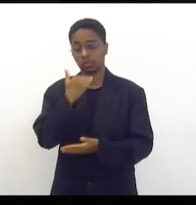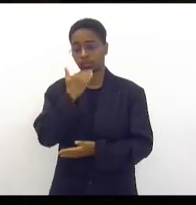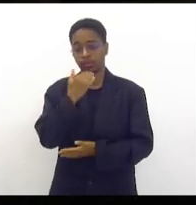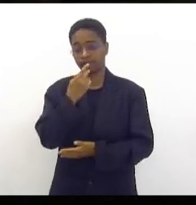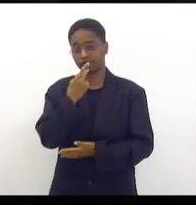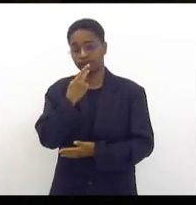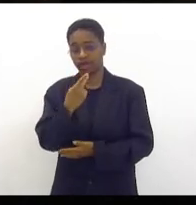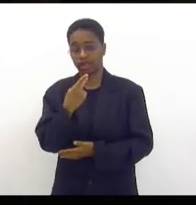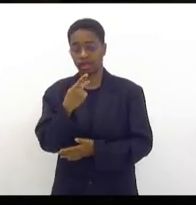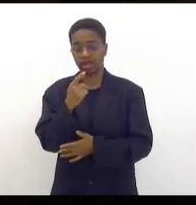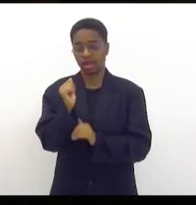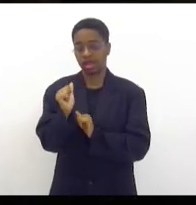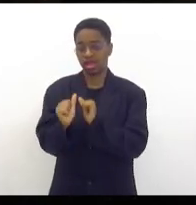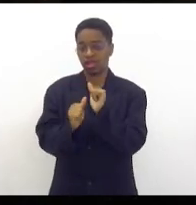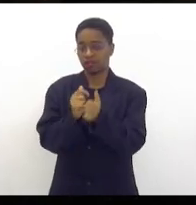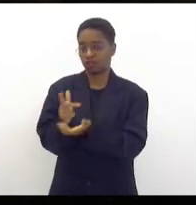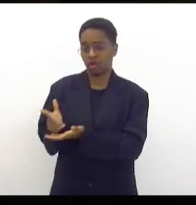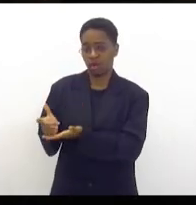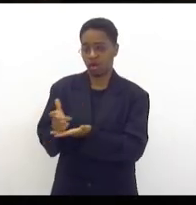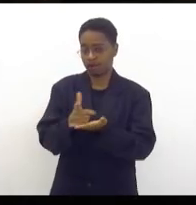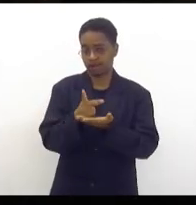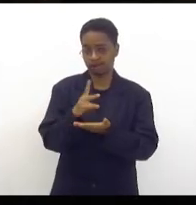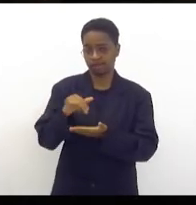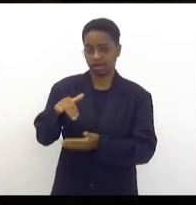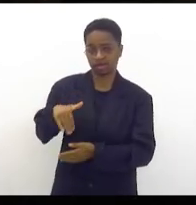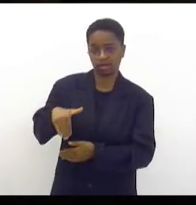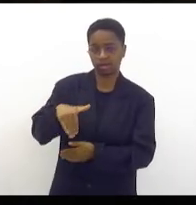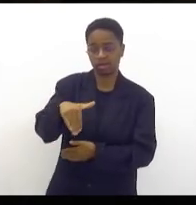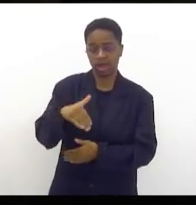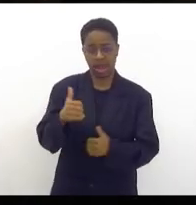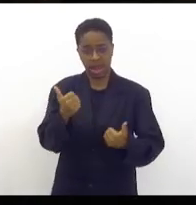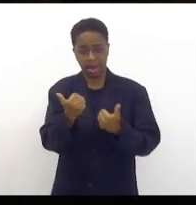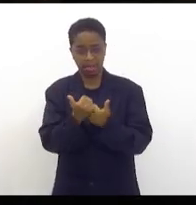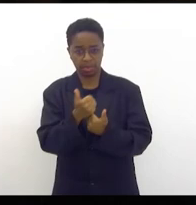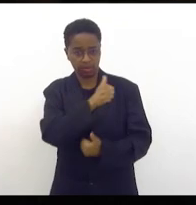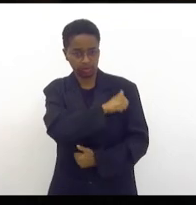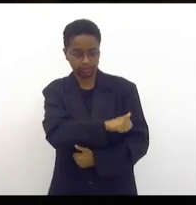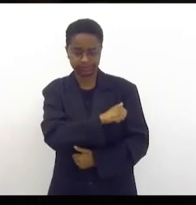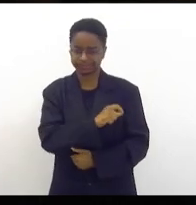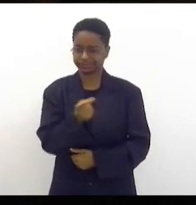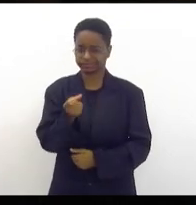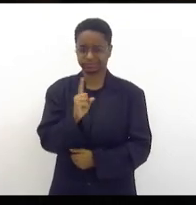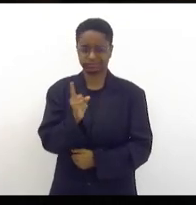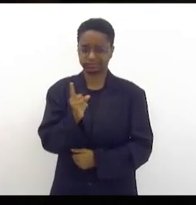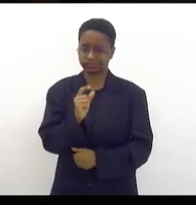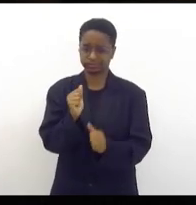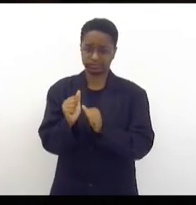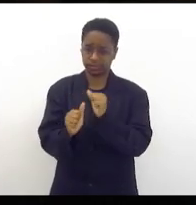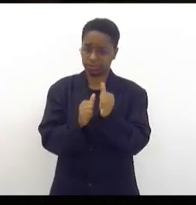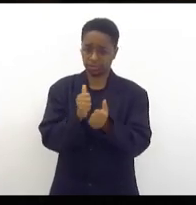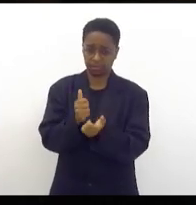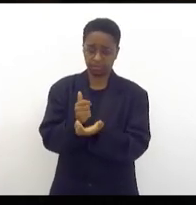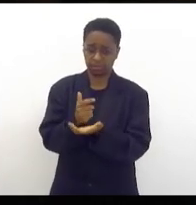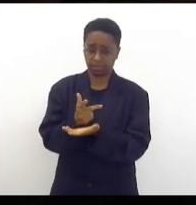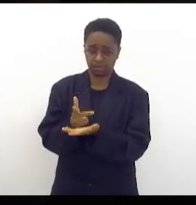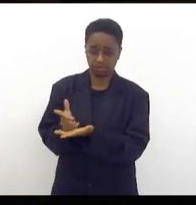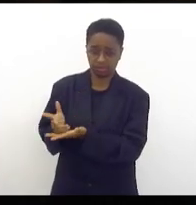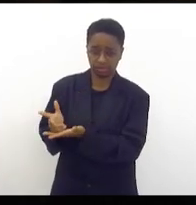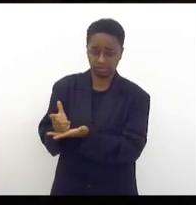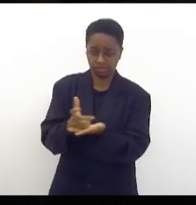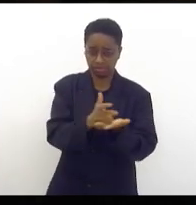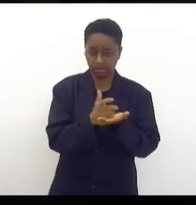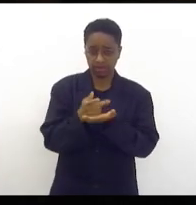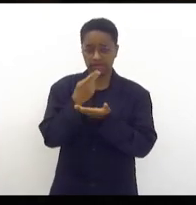a reforma tributária vem aí e é a favor do Rio, porque a reforma tributária não toca